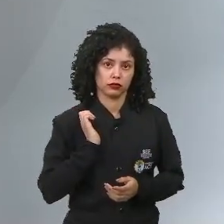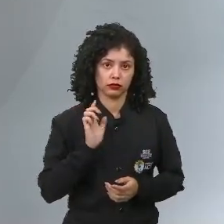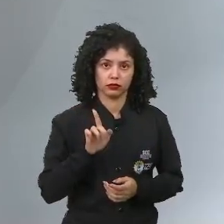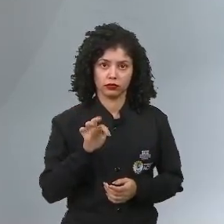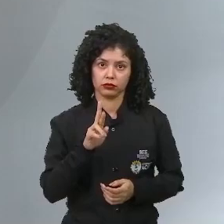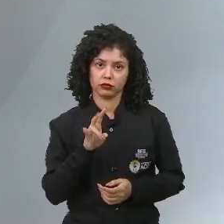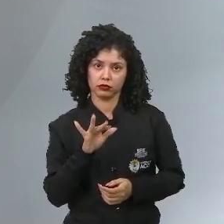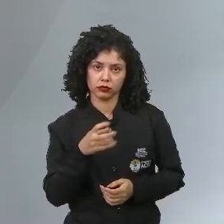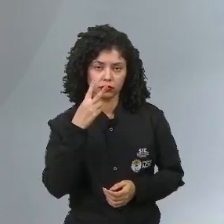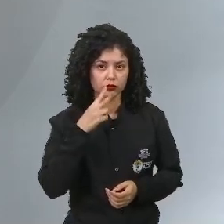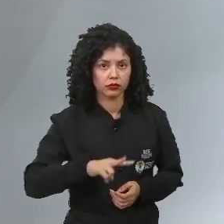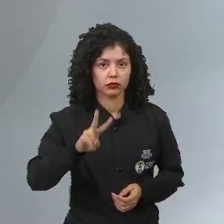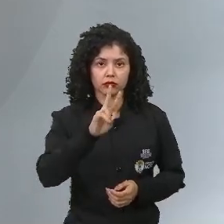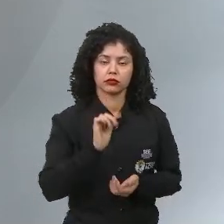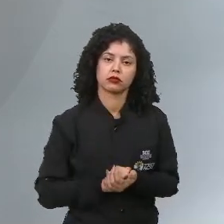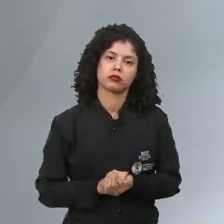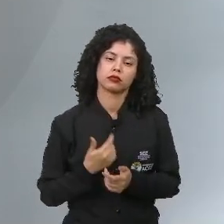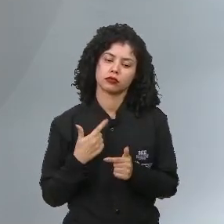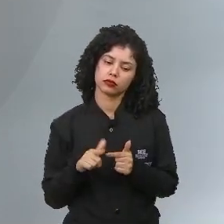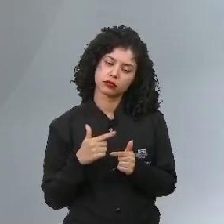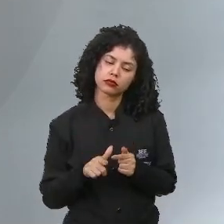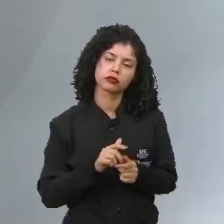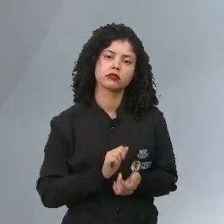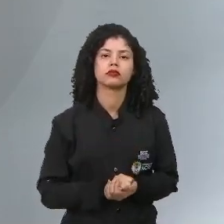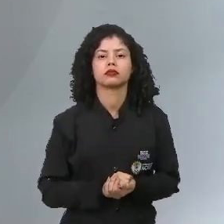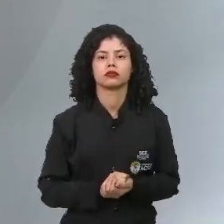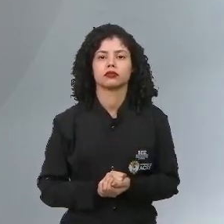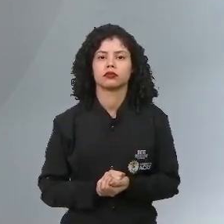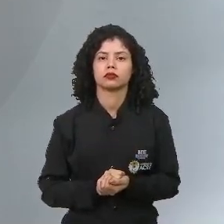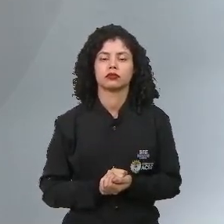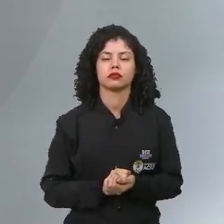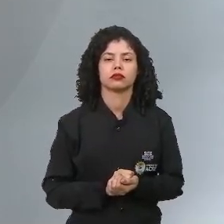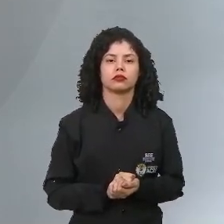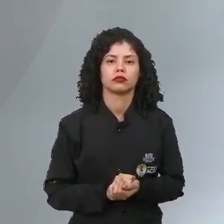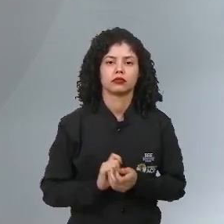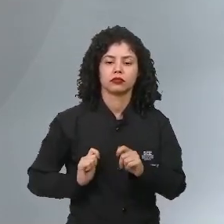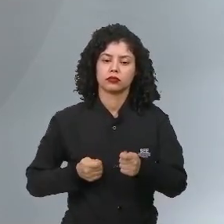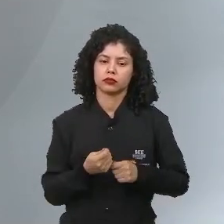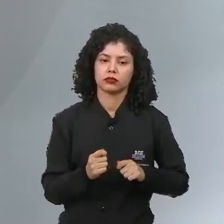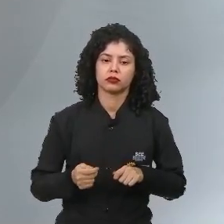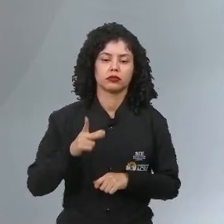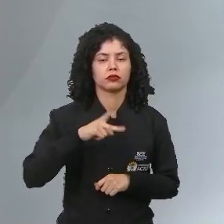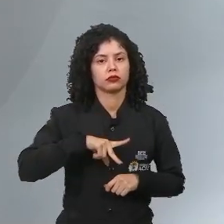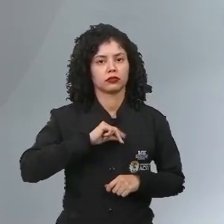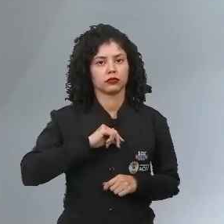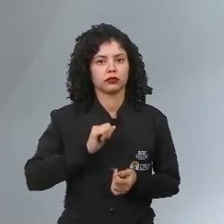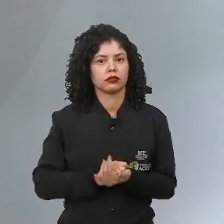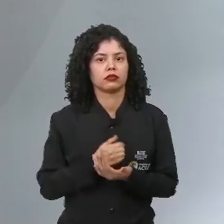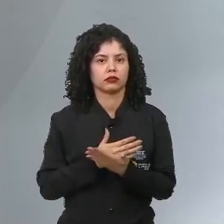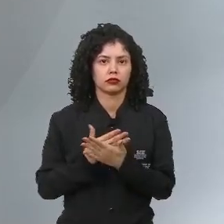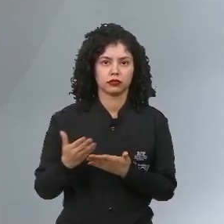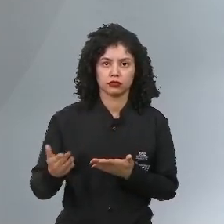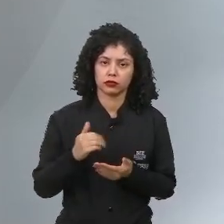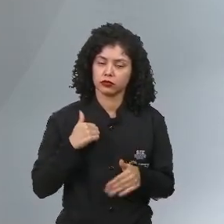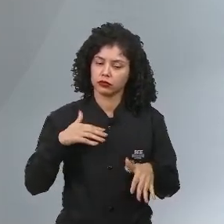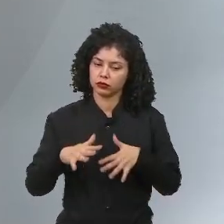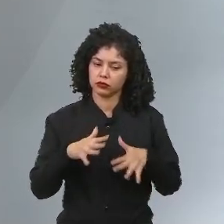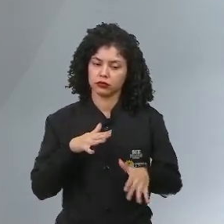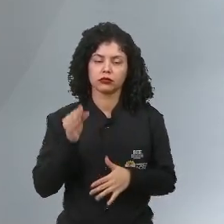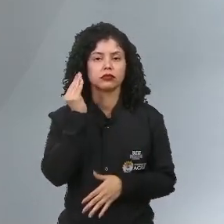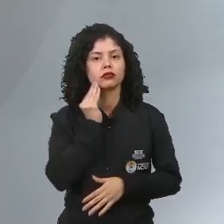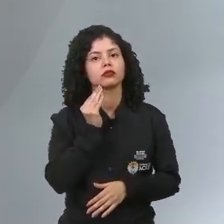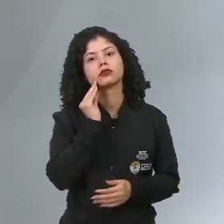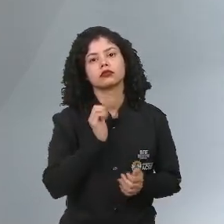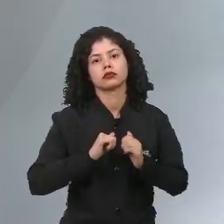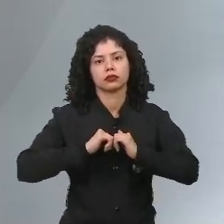que via seus negócios prejudicados com o controle português, eles então começam um movimento para tentar